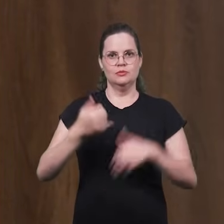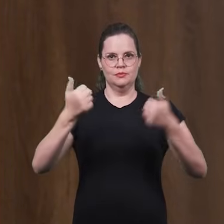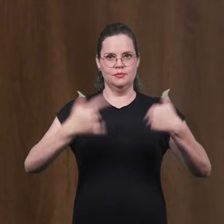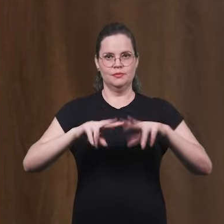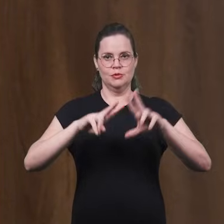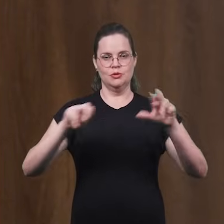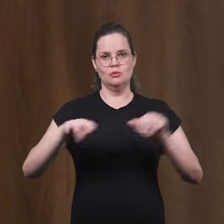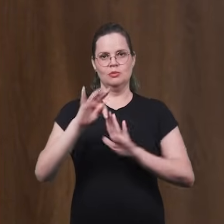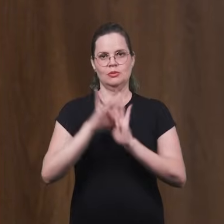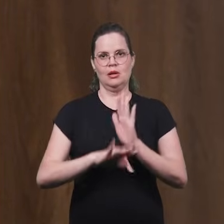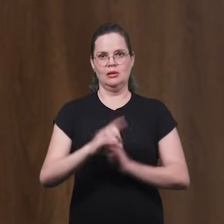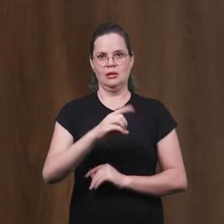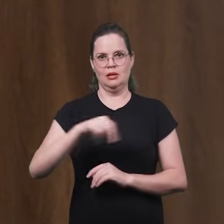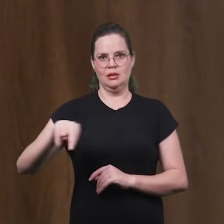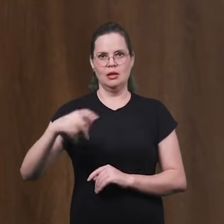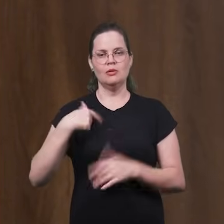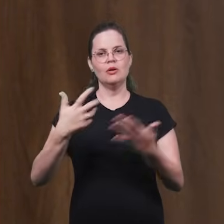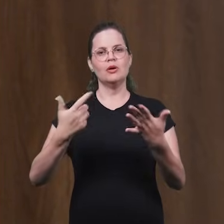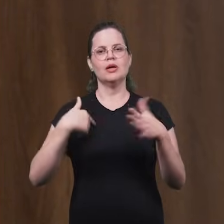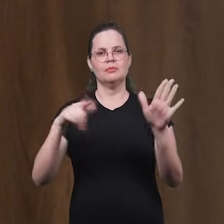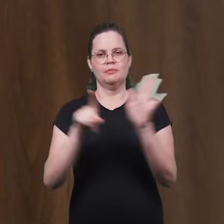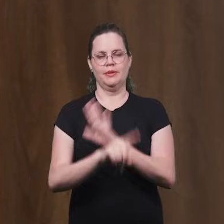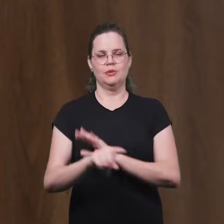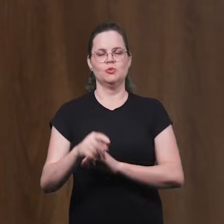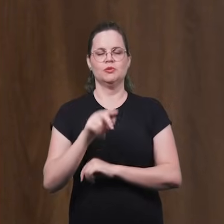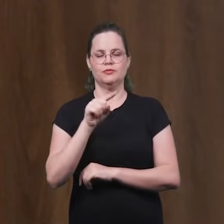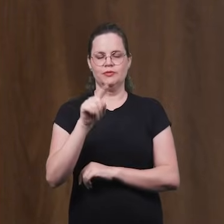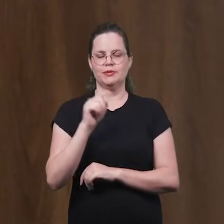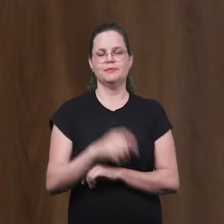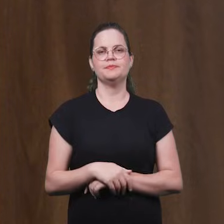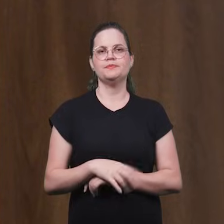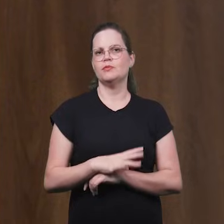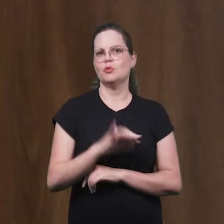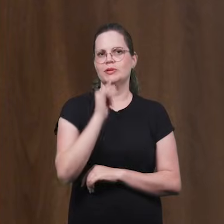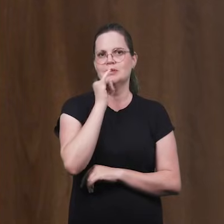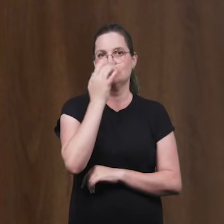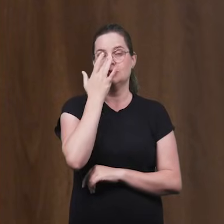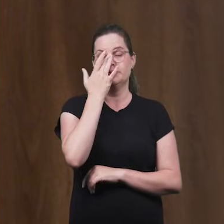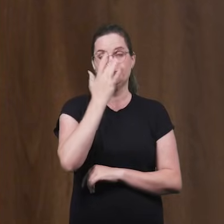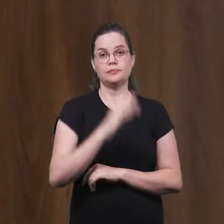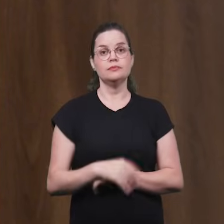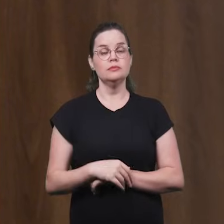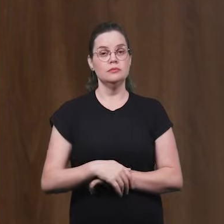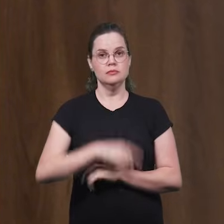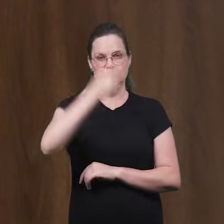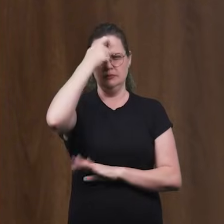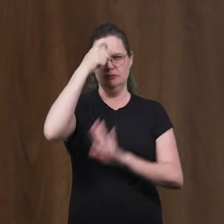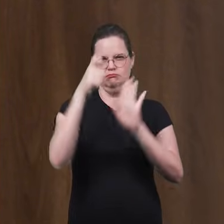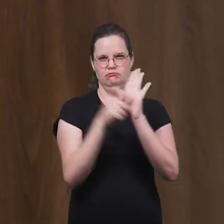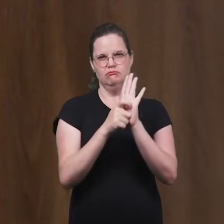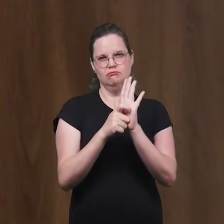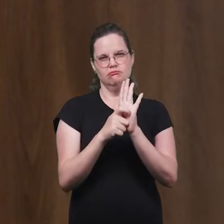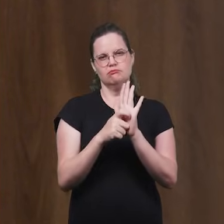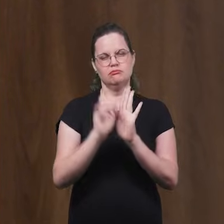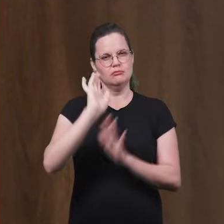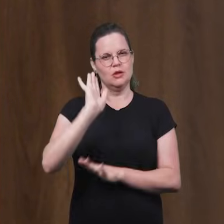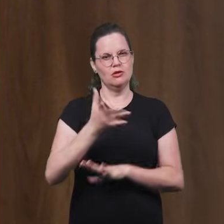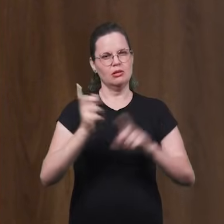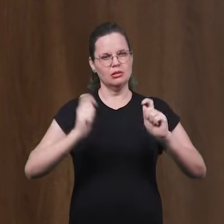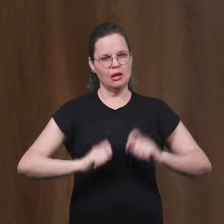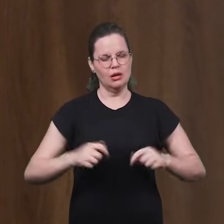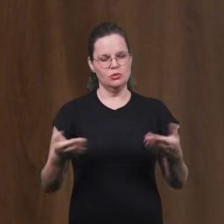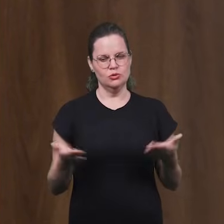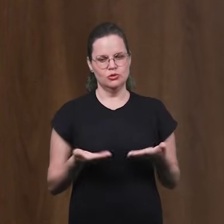Daniel, eu só queria ainda fazer uma pergunta no sentido, por exemplo, a inteligência artificial ela já